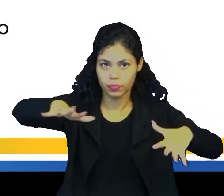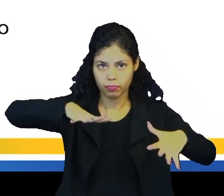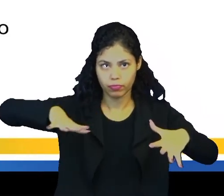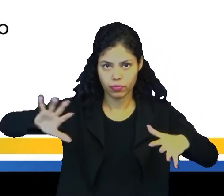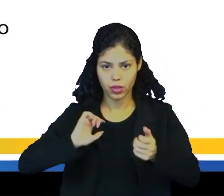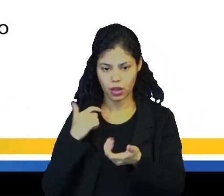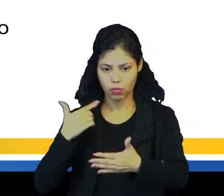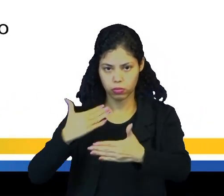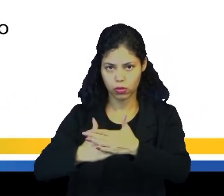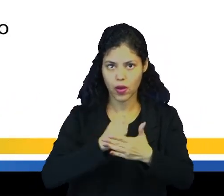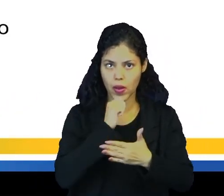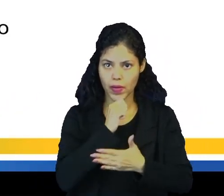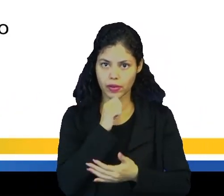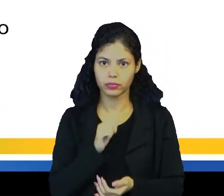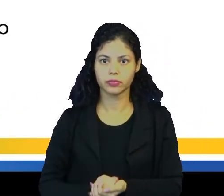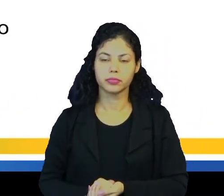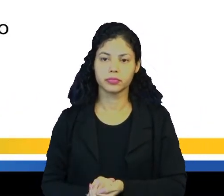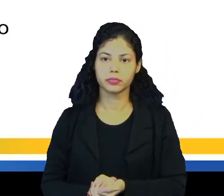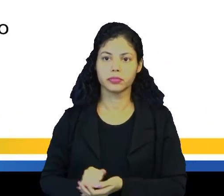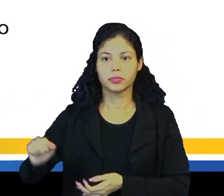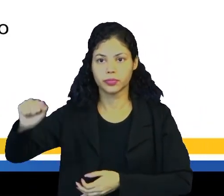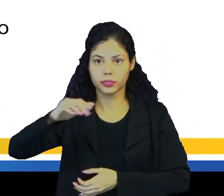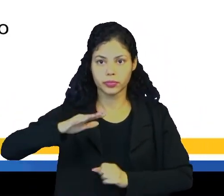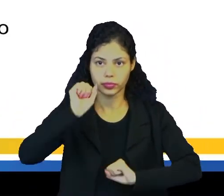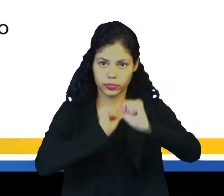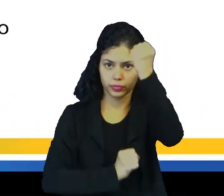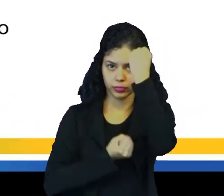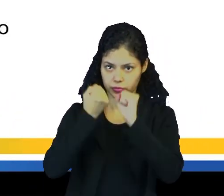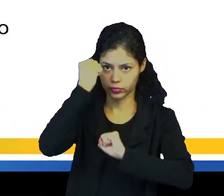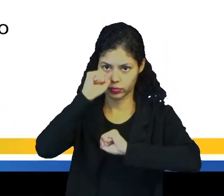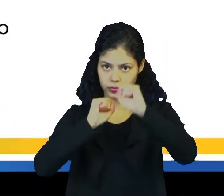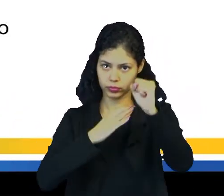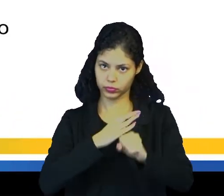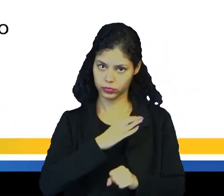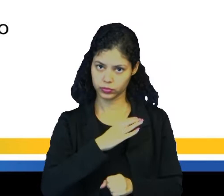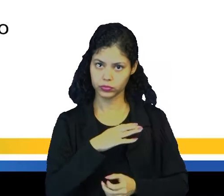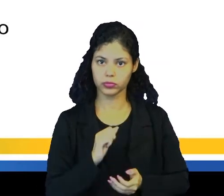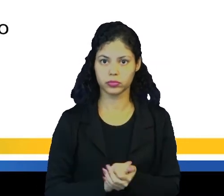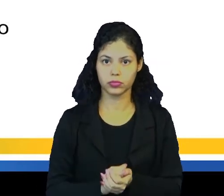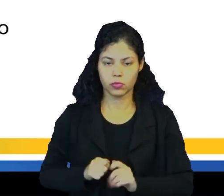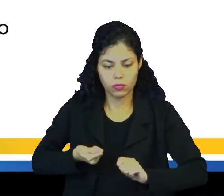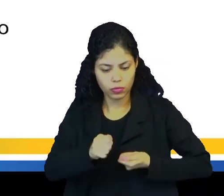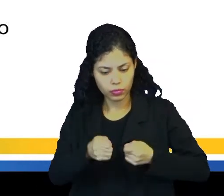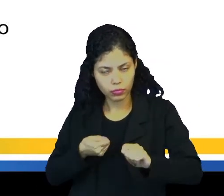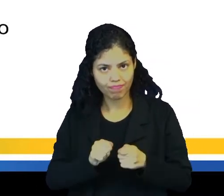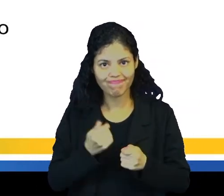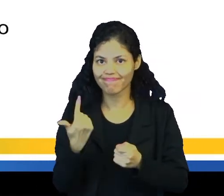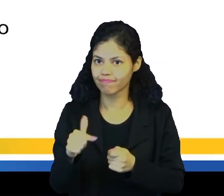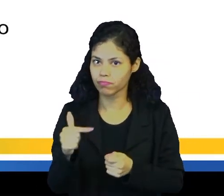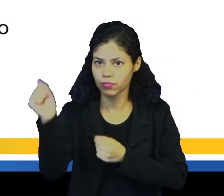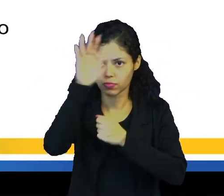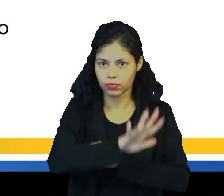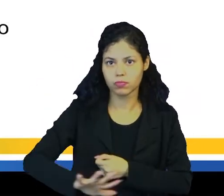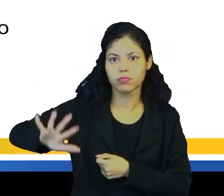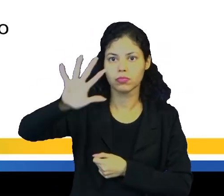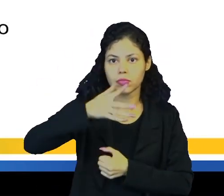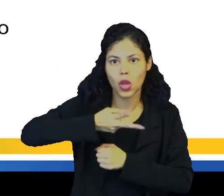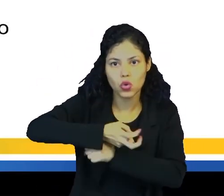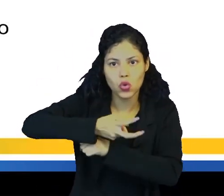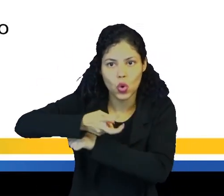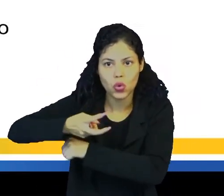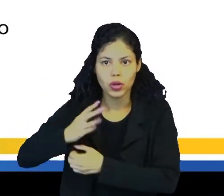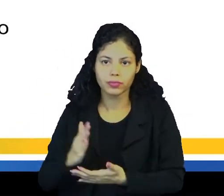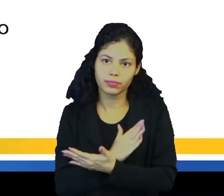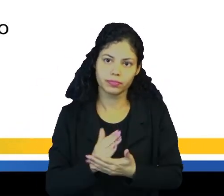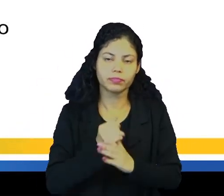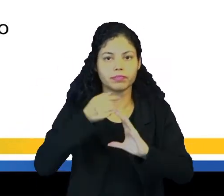avançando muito, a expansão urbana e industrial, o desenvolvimento sem controle das nações em todo o mundo, a exploração excessiva